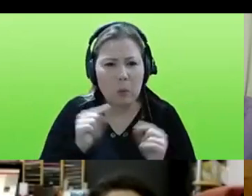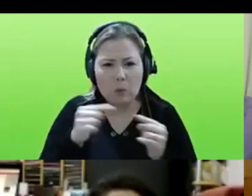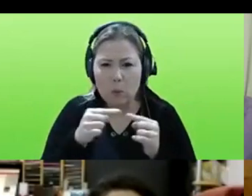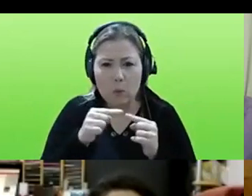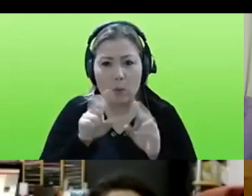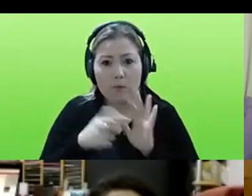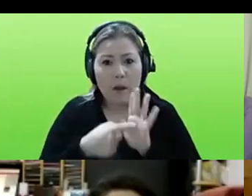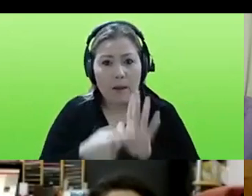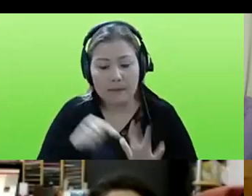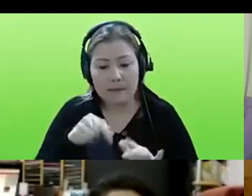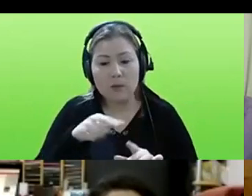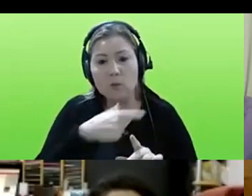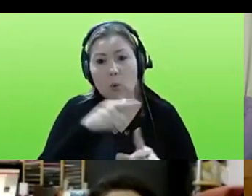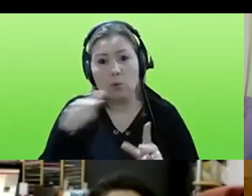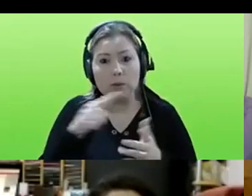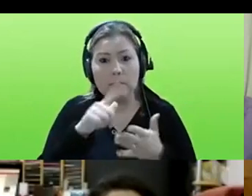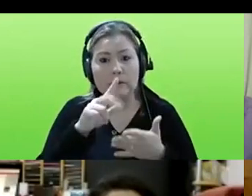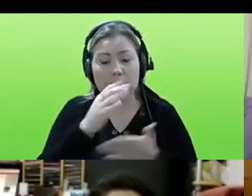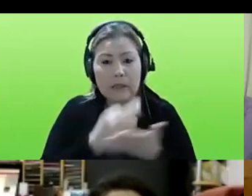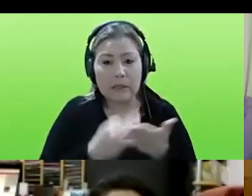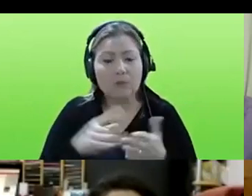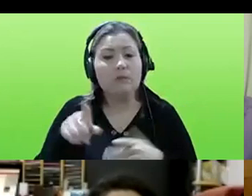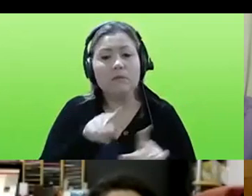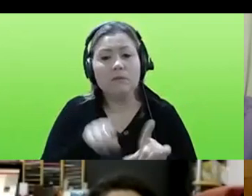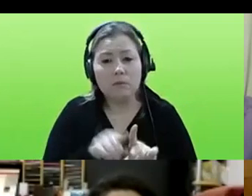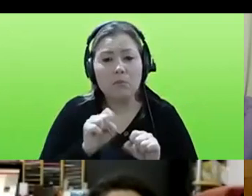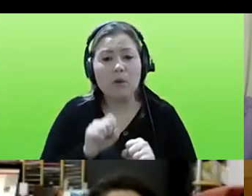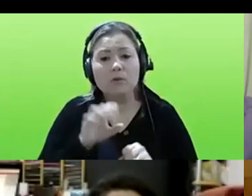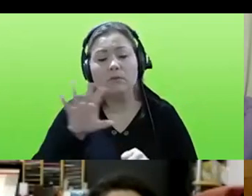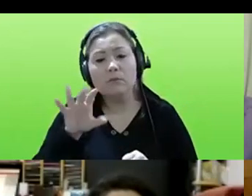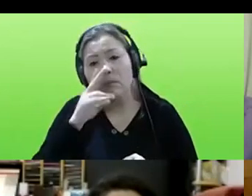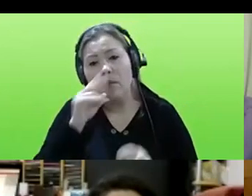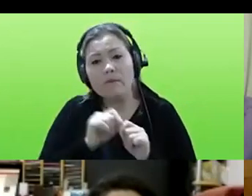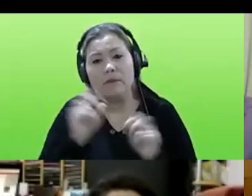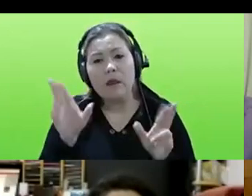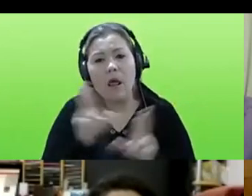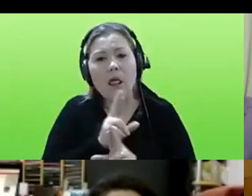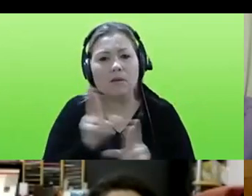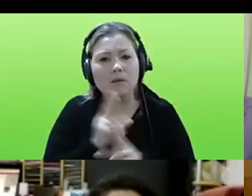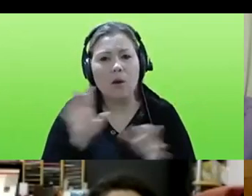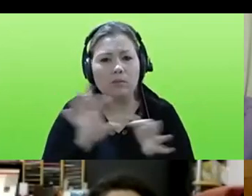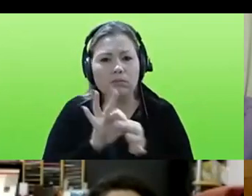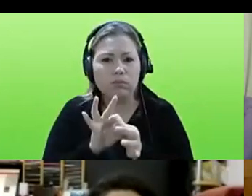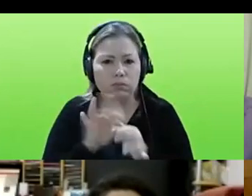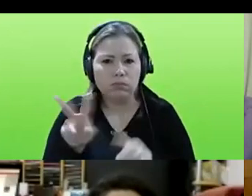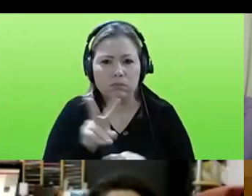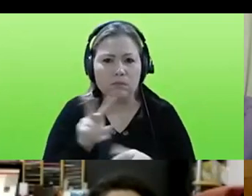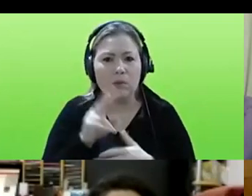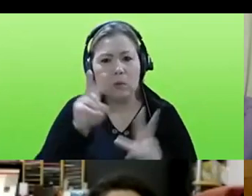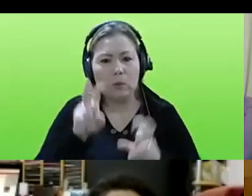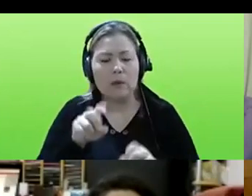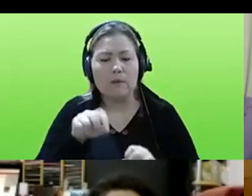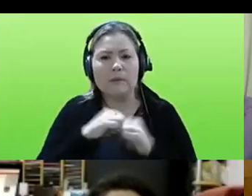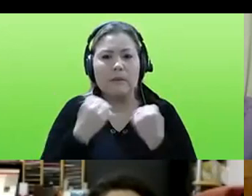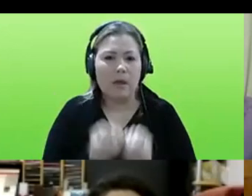apresentado nesses outros textos, você ainda pode ver uma maneira de relacioná-lo com o tema do seminário, não